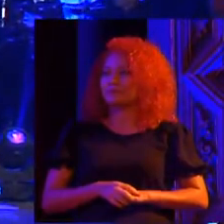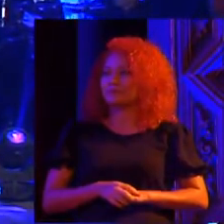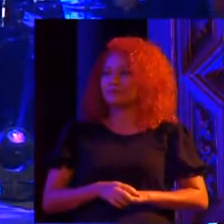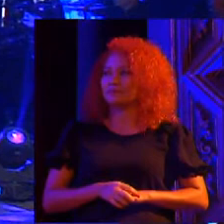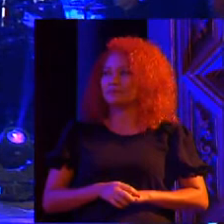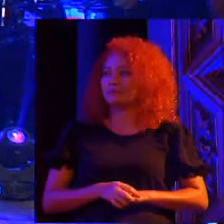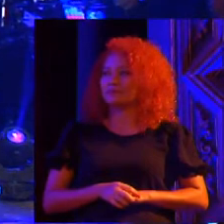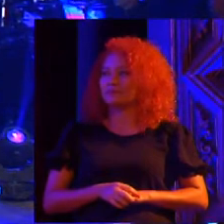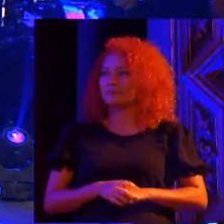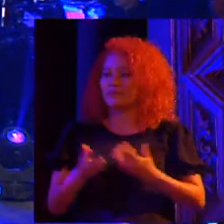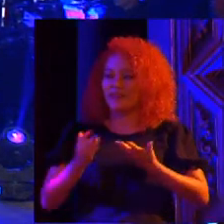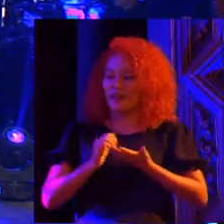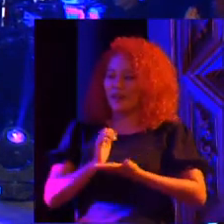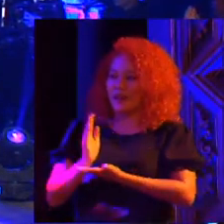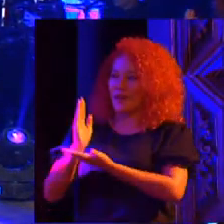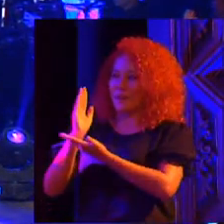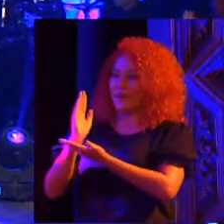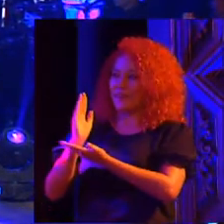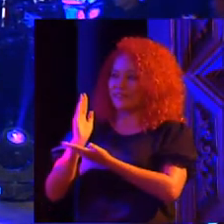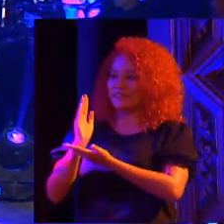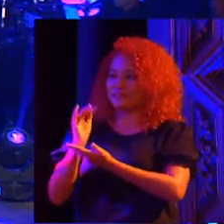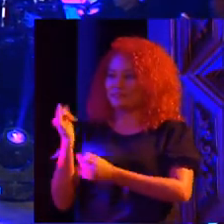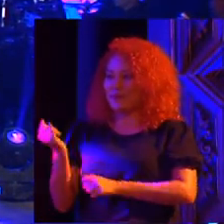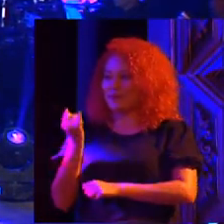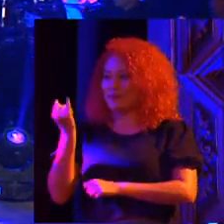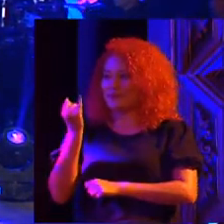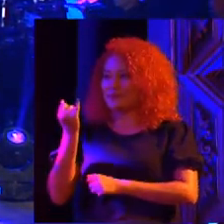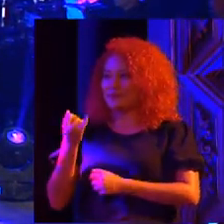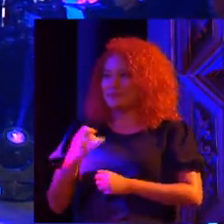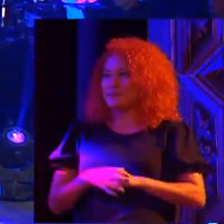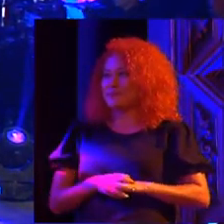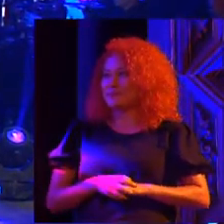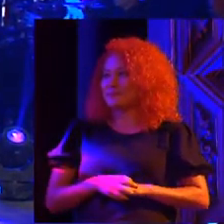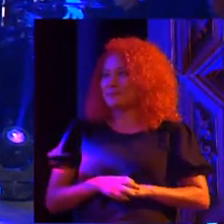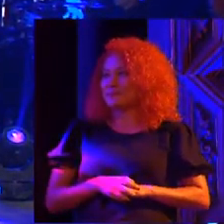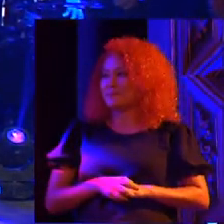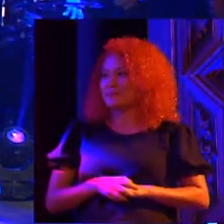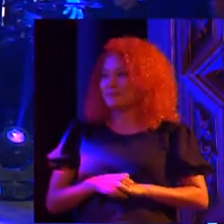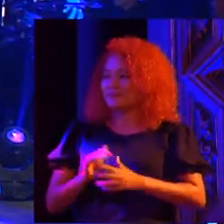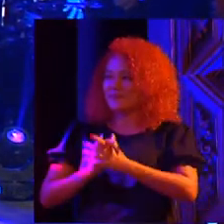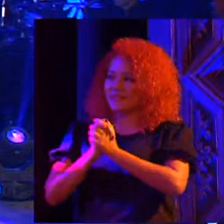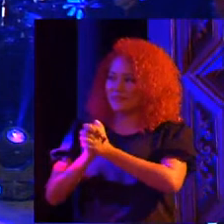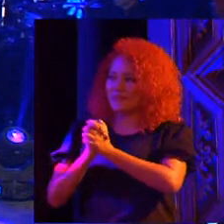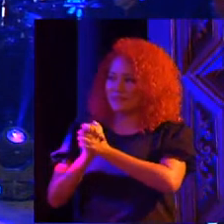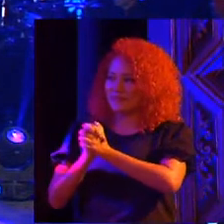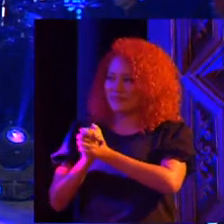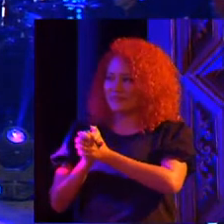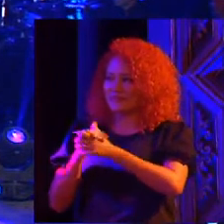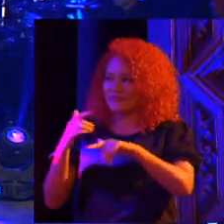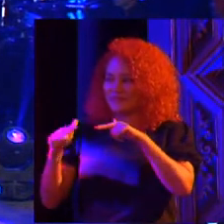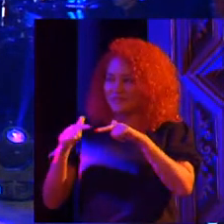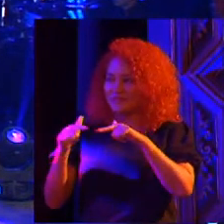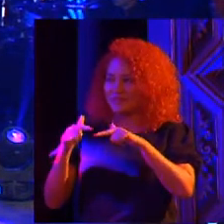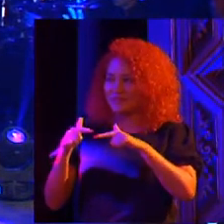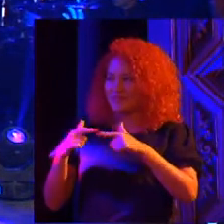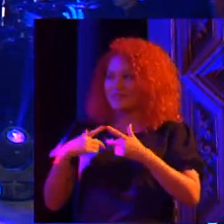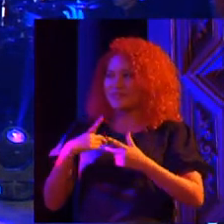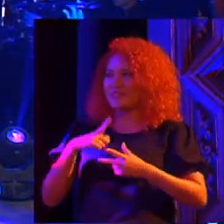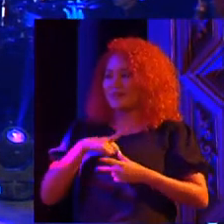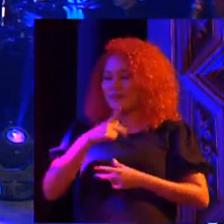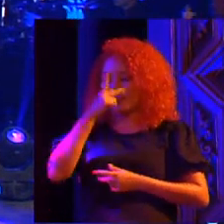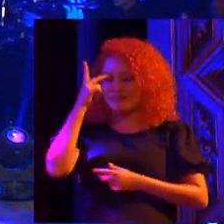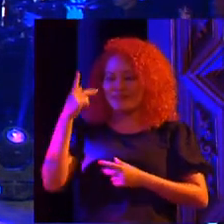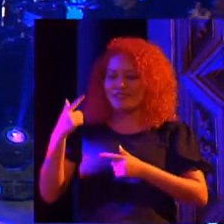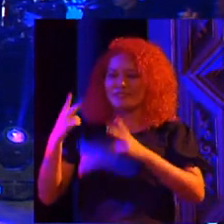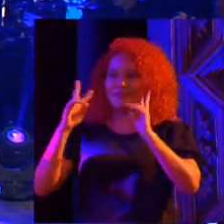Aqui a gente entrega esse prêmio super importante para a gente, né? Parabéns pelo trabalho e todo o reconhecimento que vocês